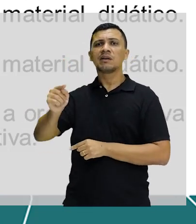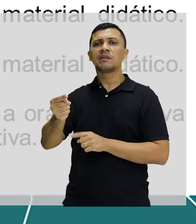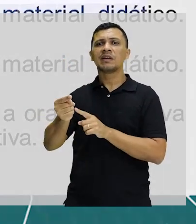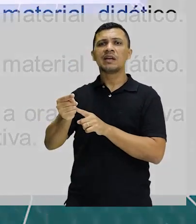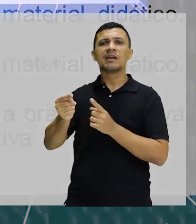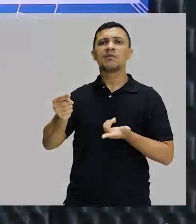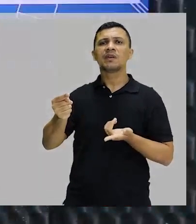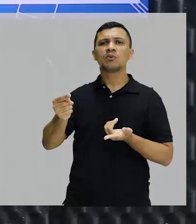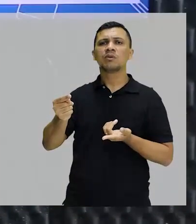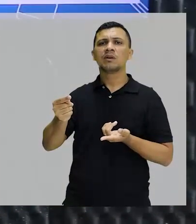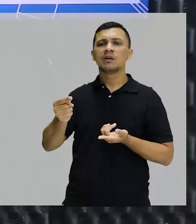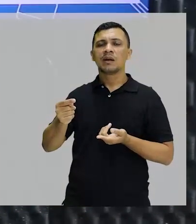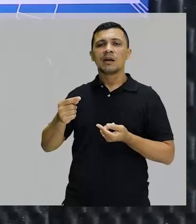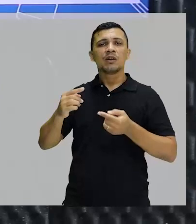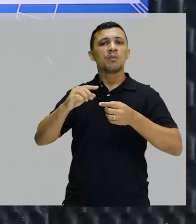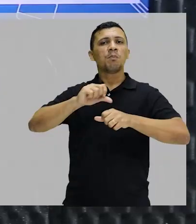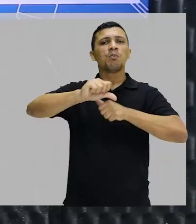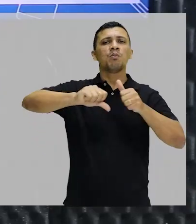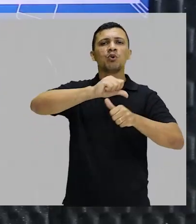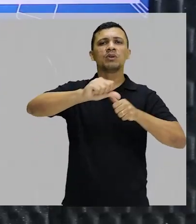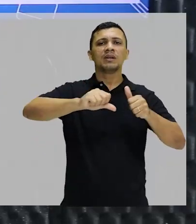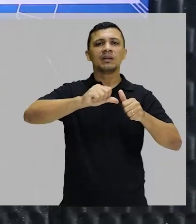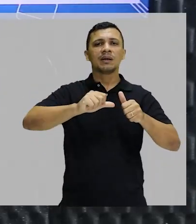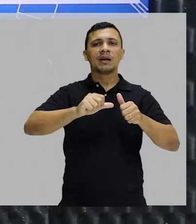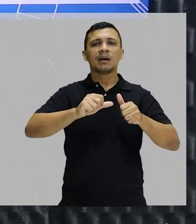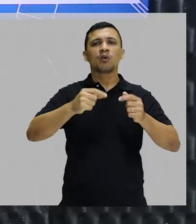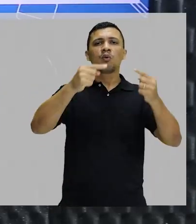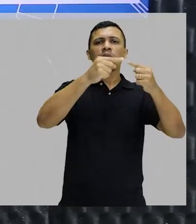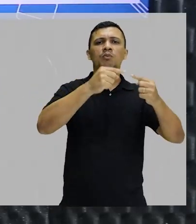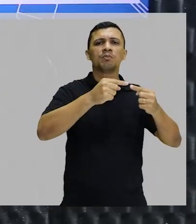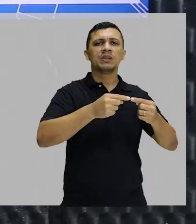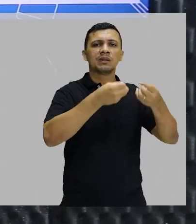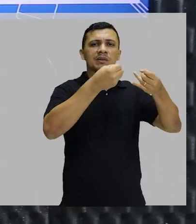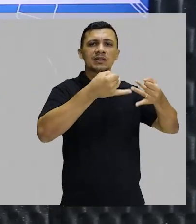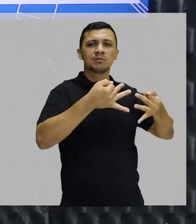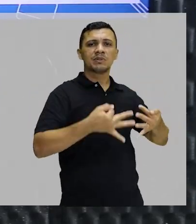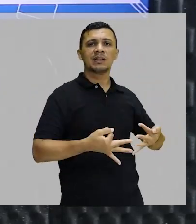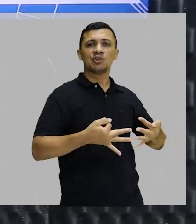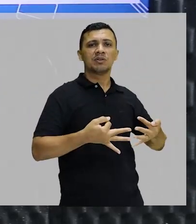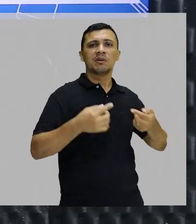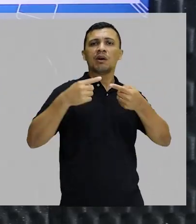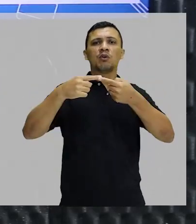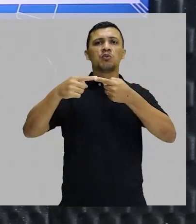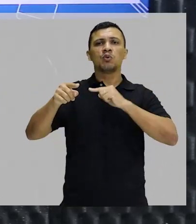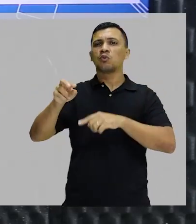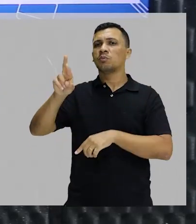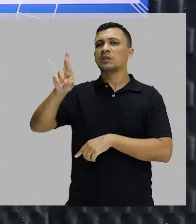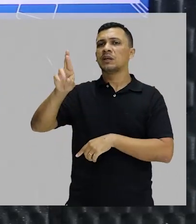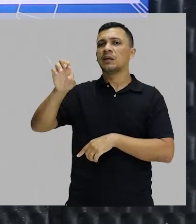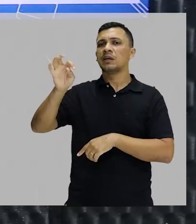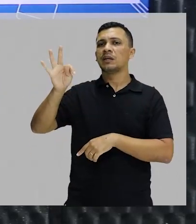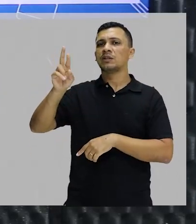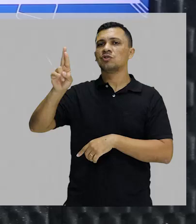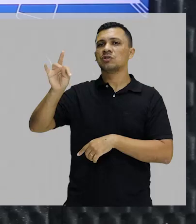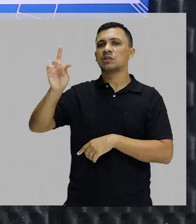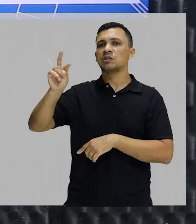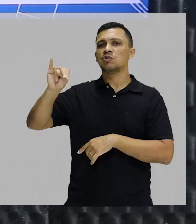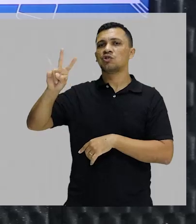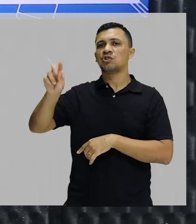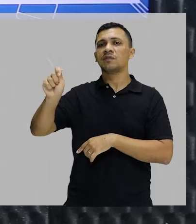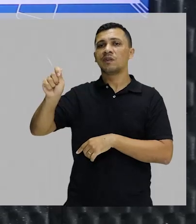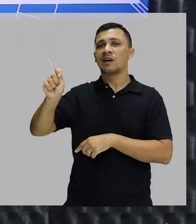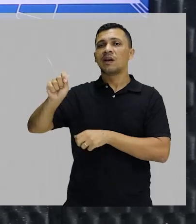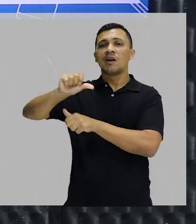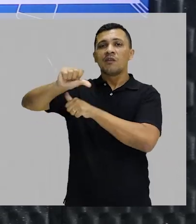ser restritiva e se torna explicativa. Então, turma, até poderia utilizar, mas o que acontece? Ela vai